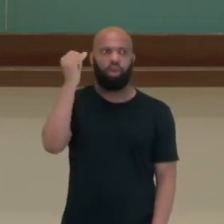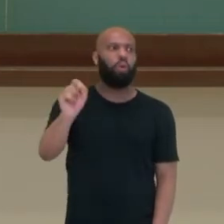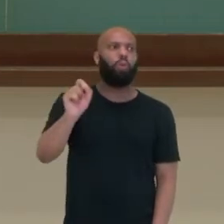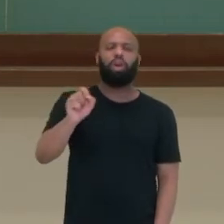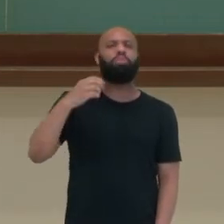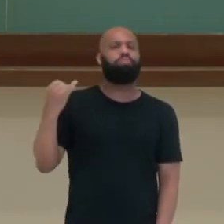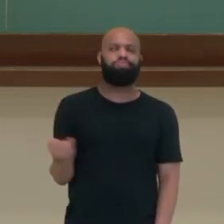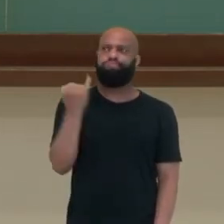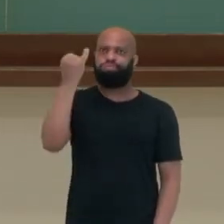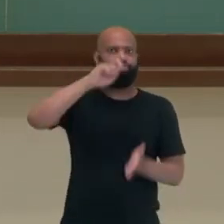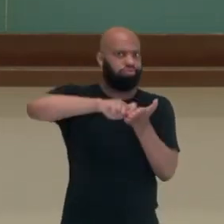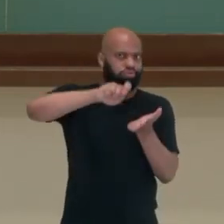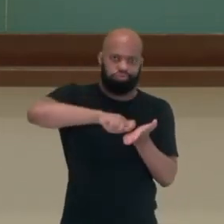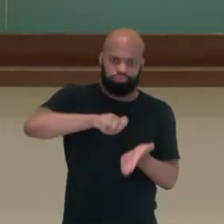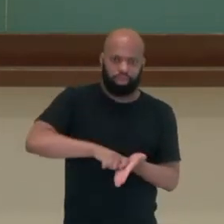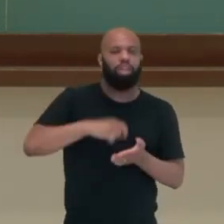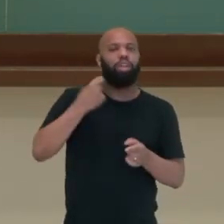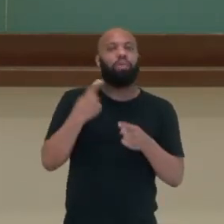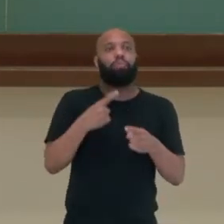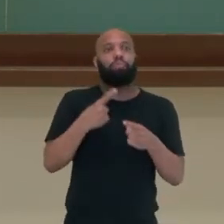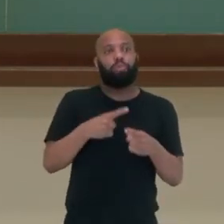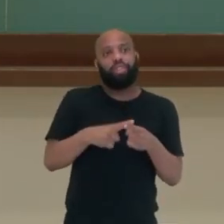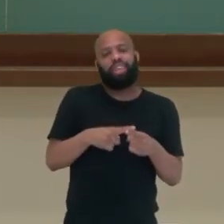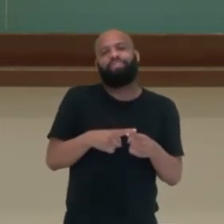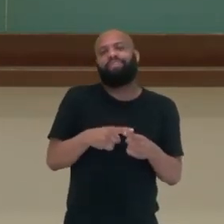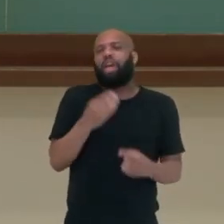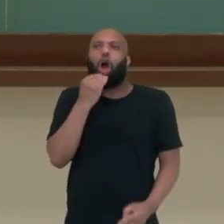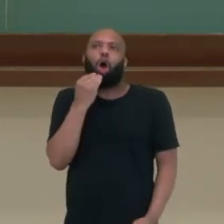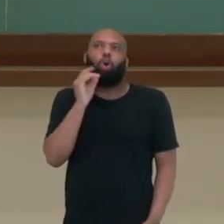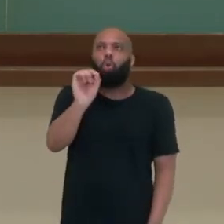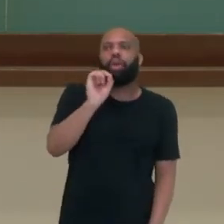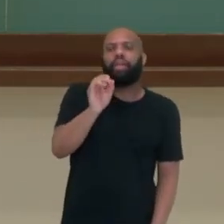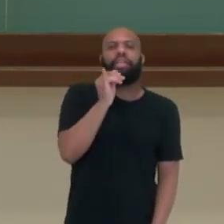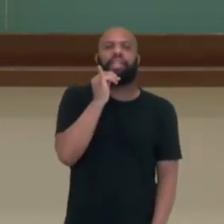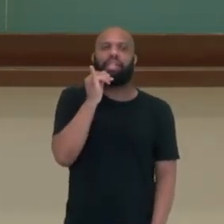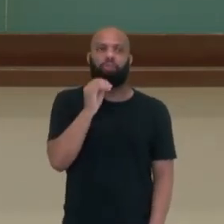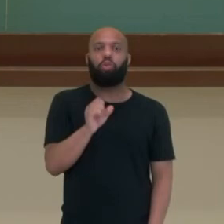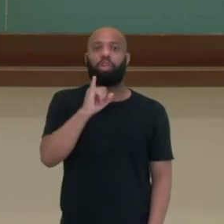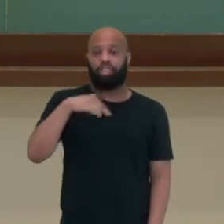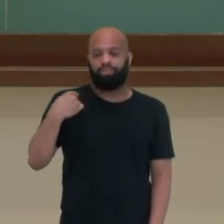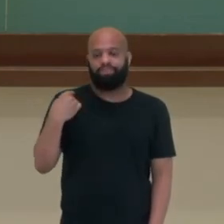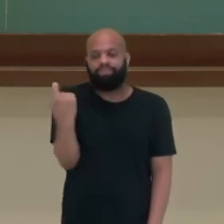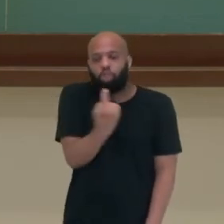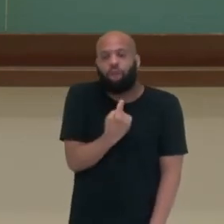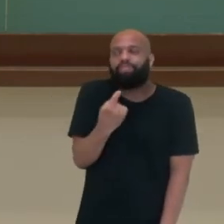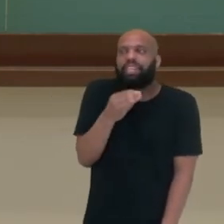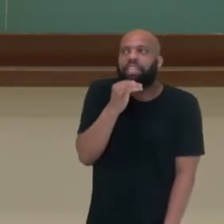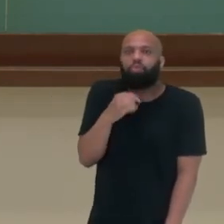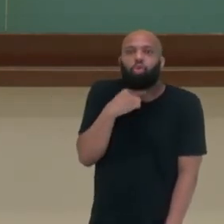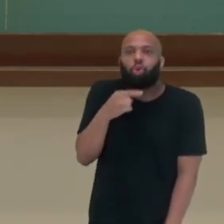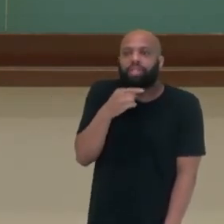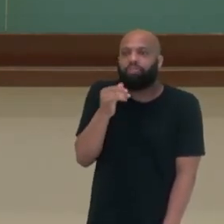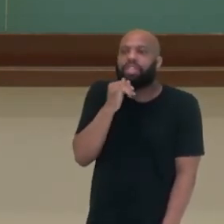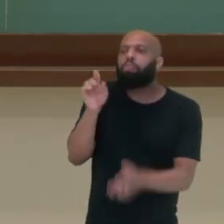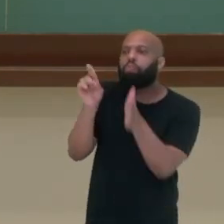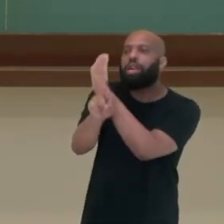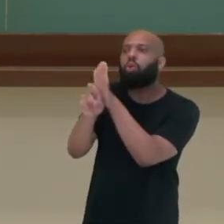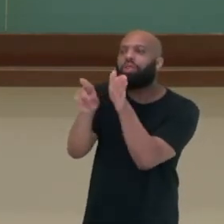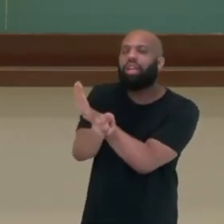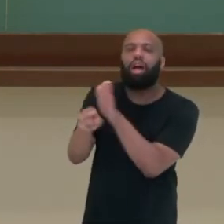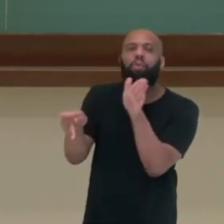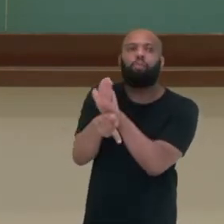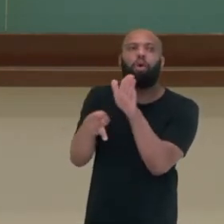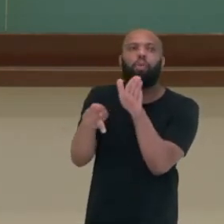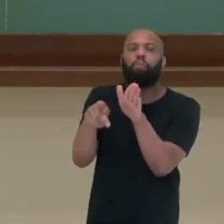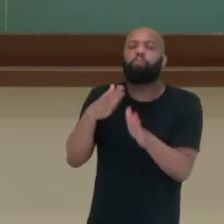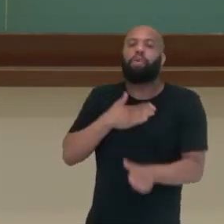importante. E é óbvio que, por mais que você não consiga conversar, perguntar para mim, tirar